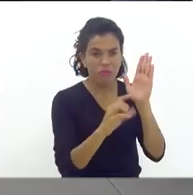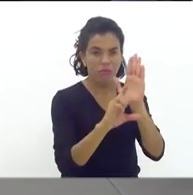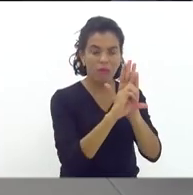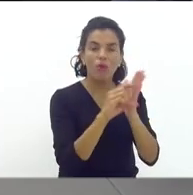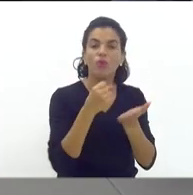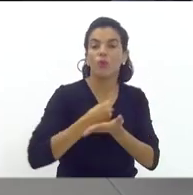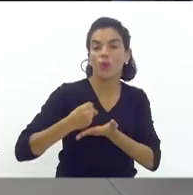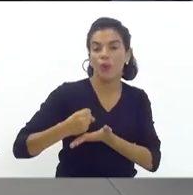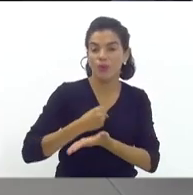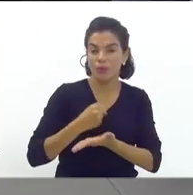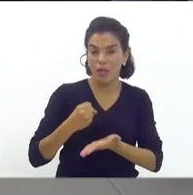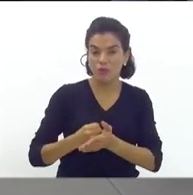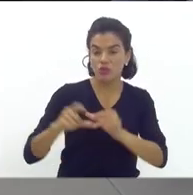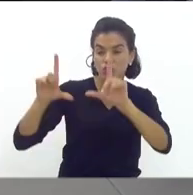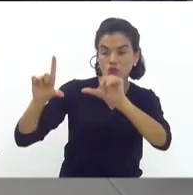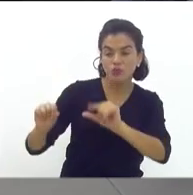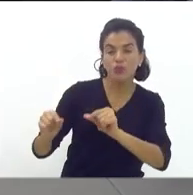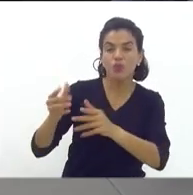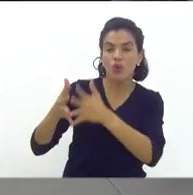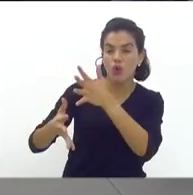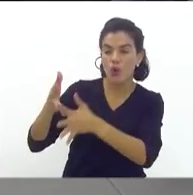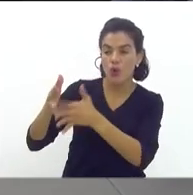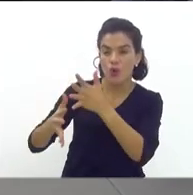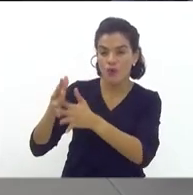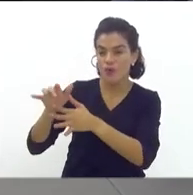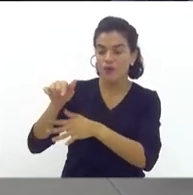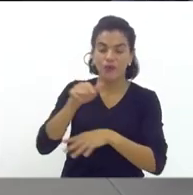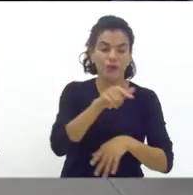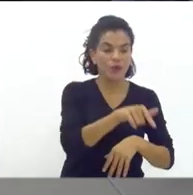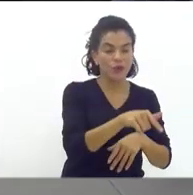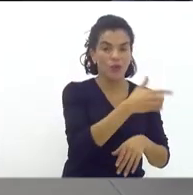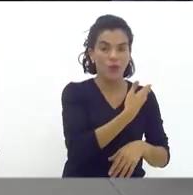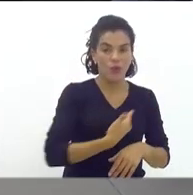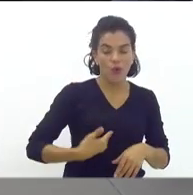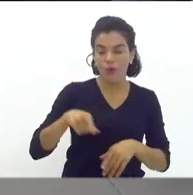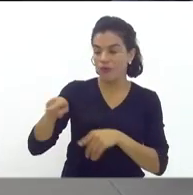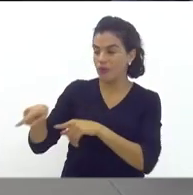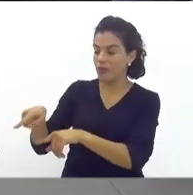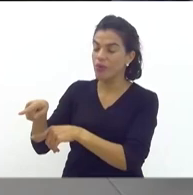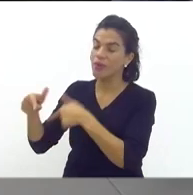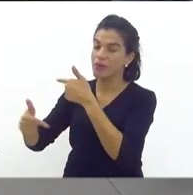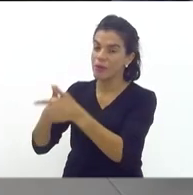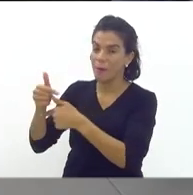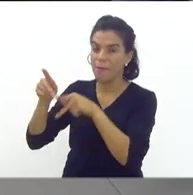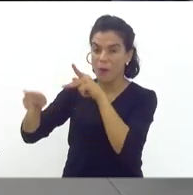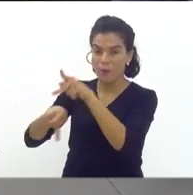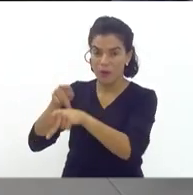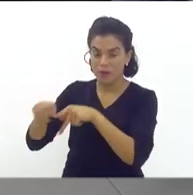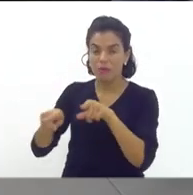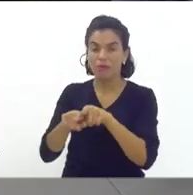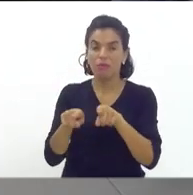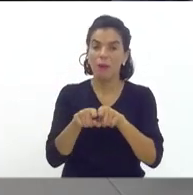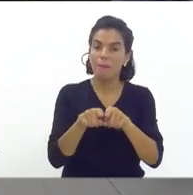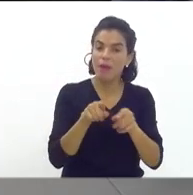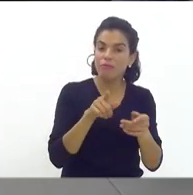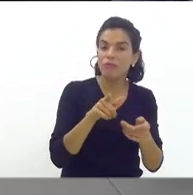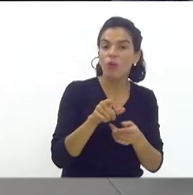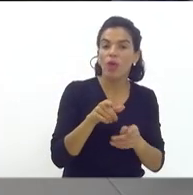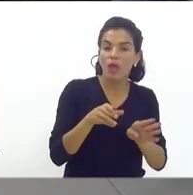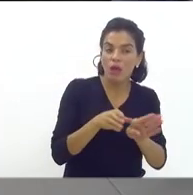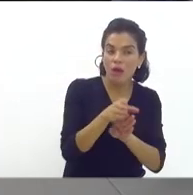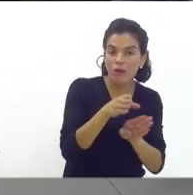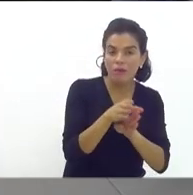contratos dirimir conflitos entre poder concedente concessionário e usuários expedir deliberações e instruções